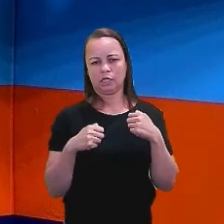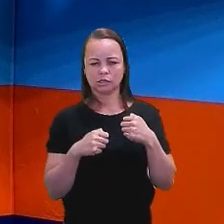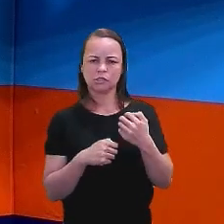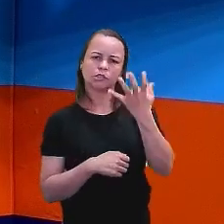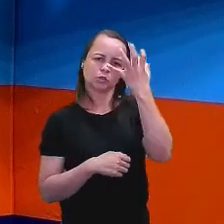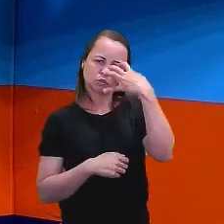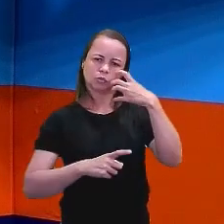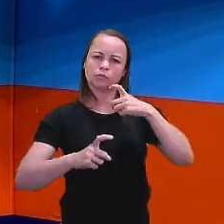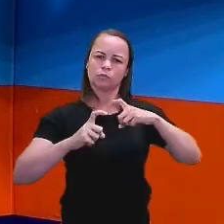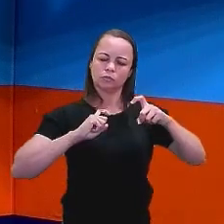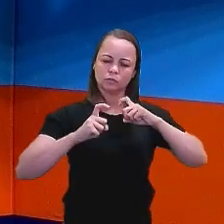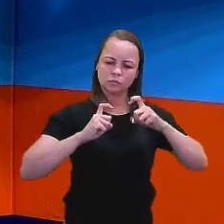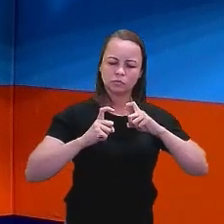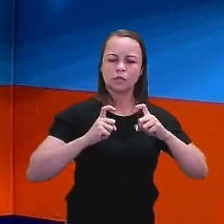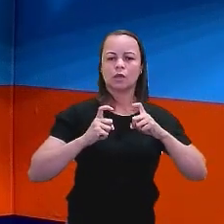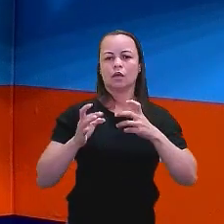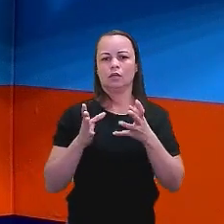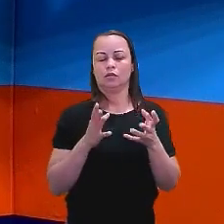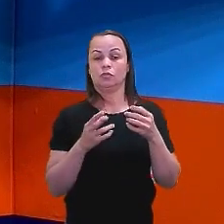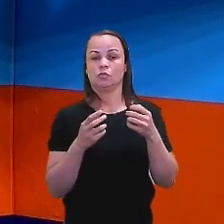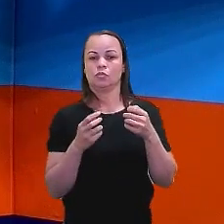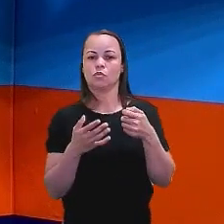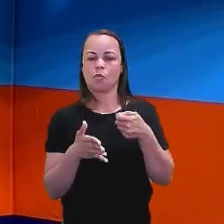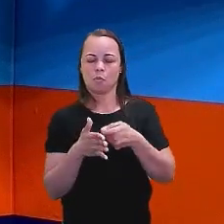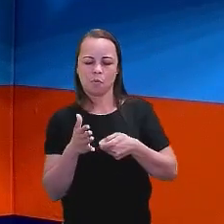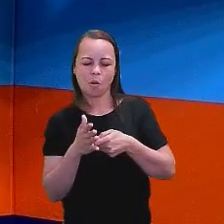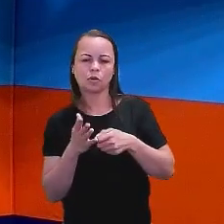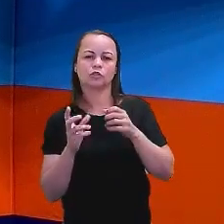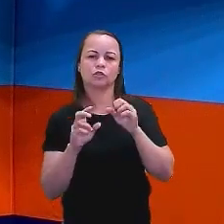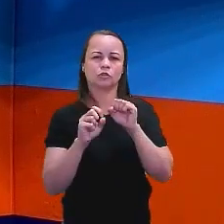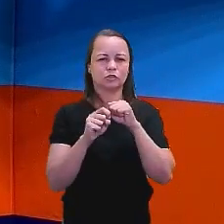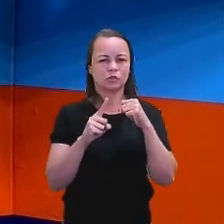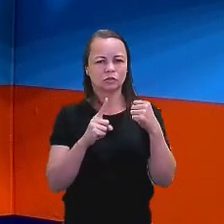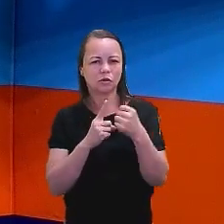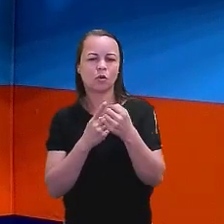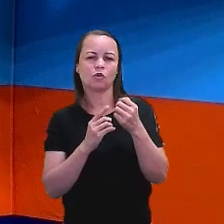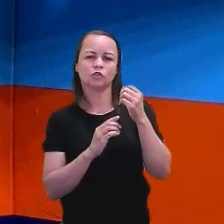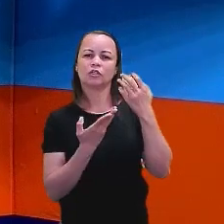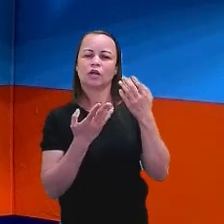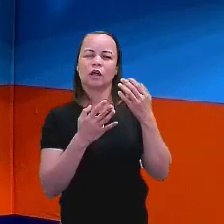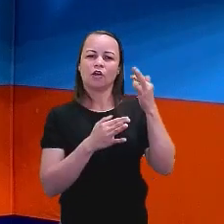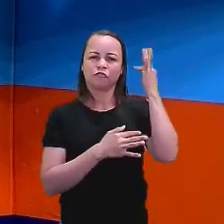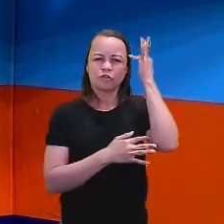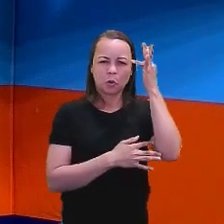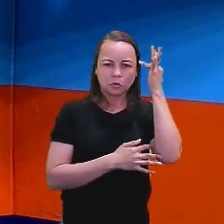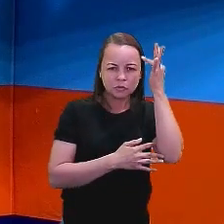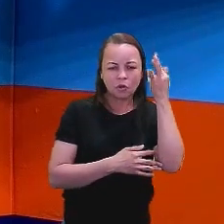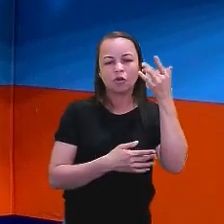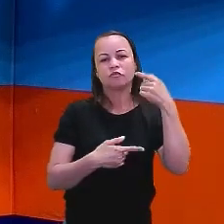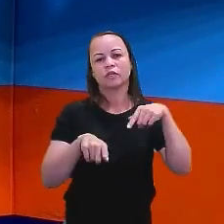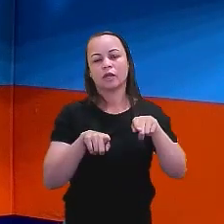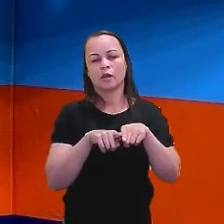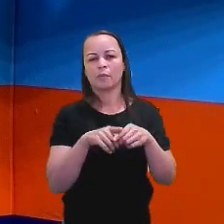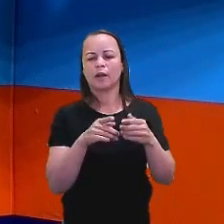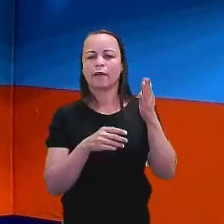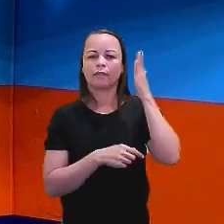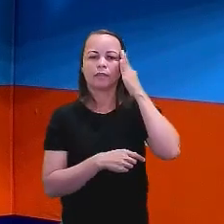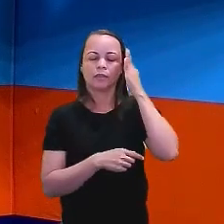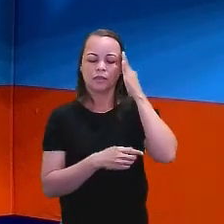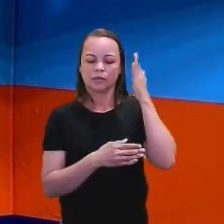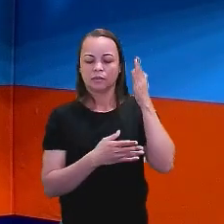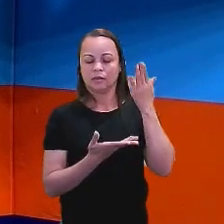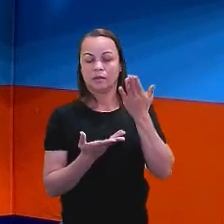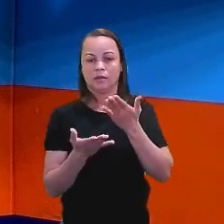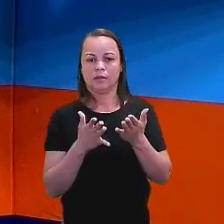um debate com bases sociológicas, com bases filosóficas para apontar que